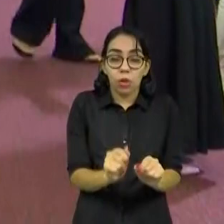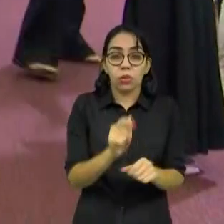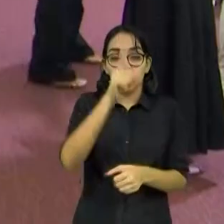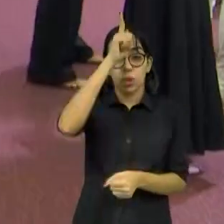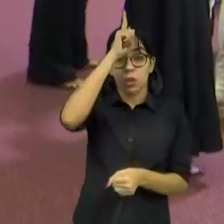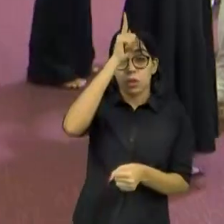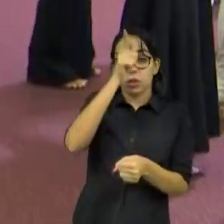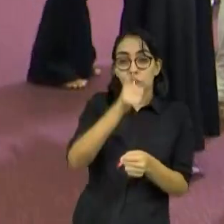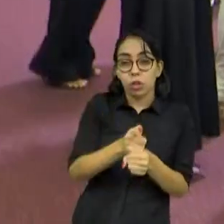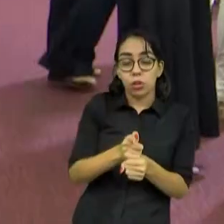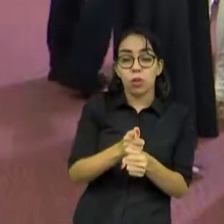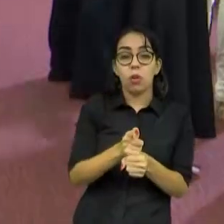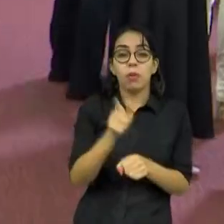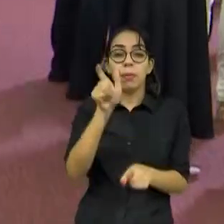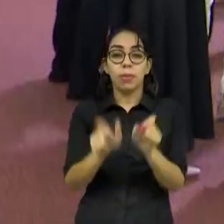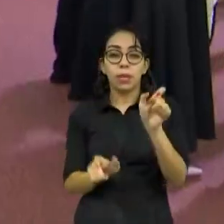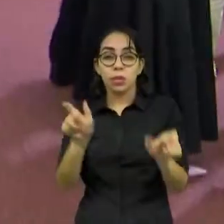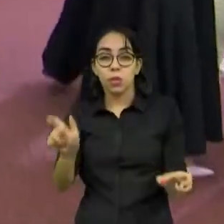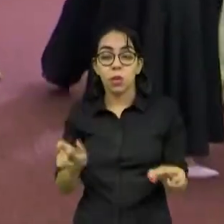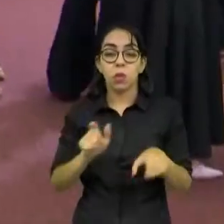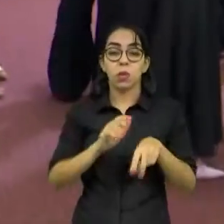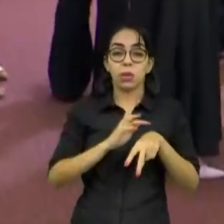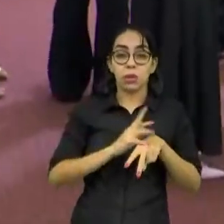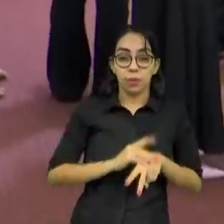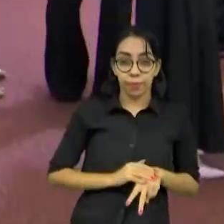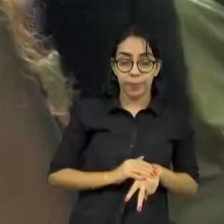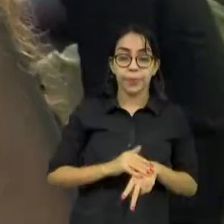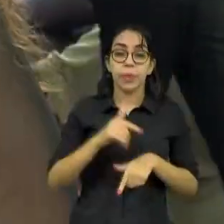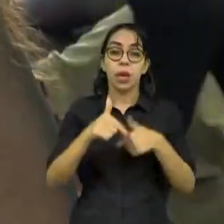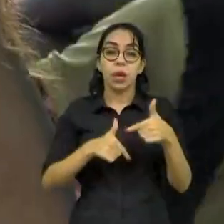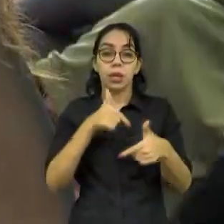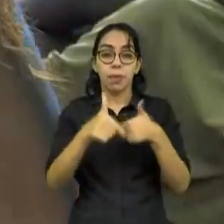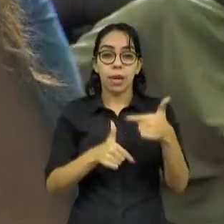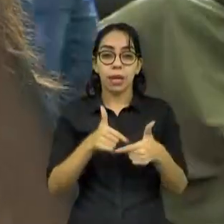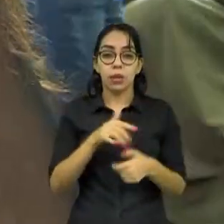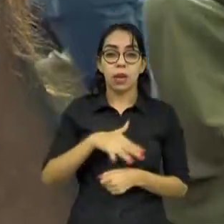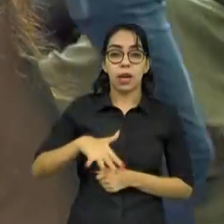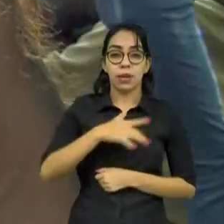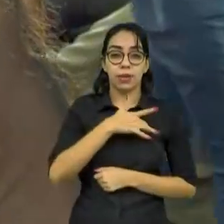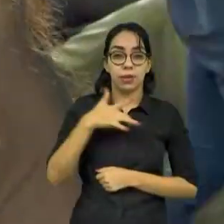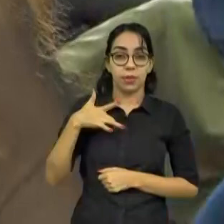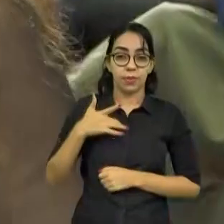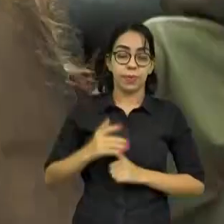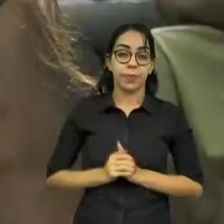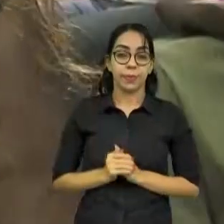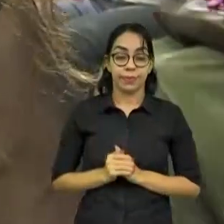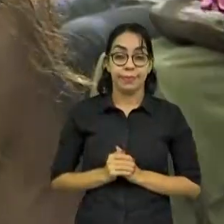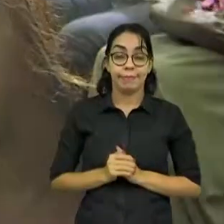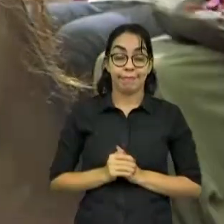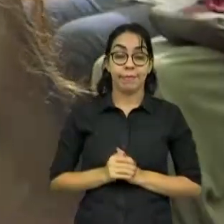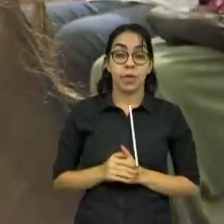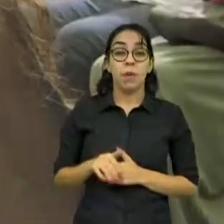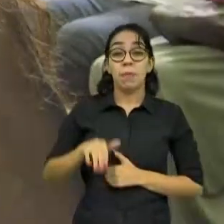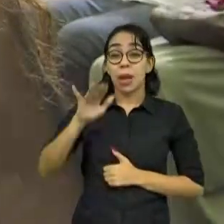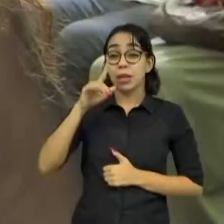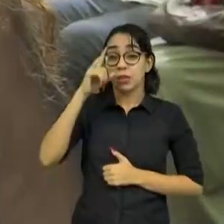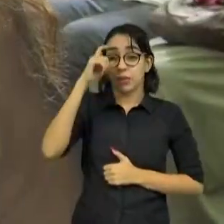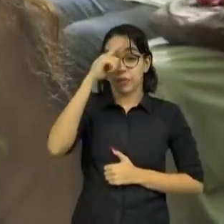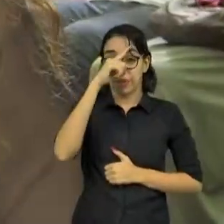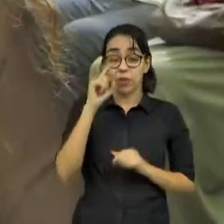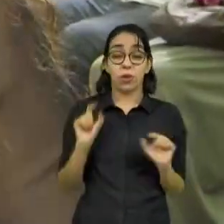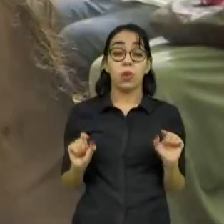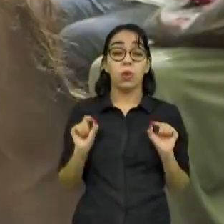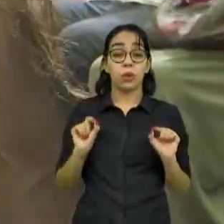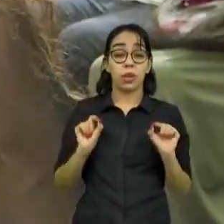com usuários, com trabalhadores e trabalhadoras da saúde. O principal desafio são os equipamentos.